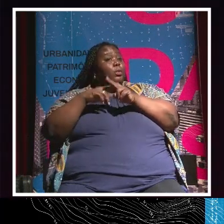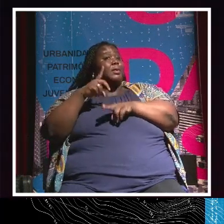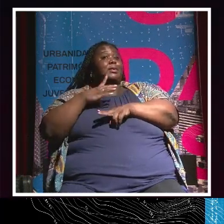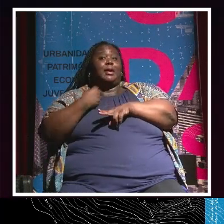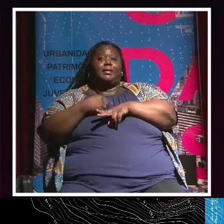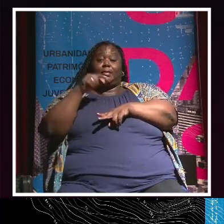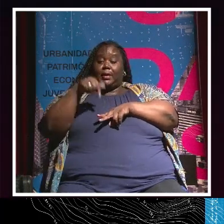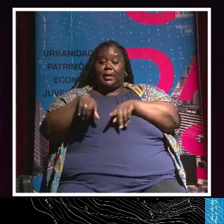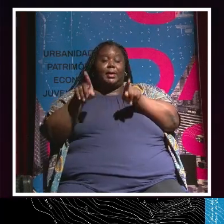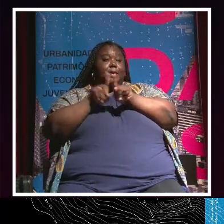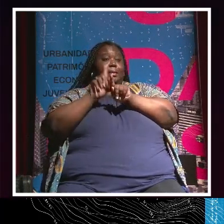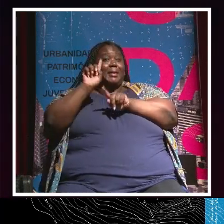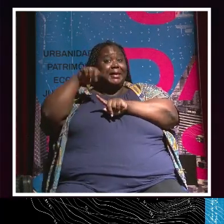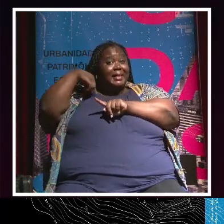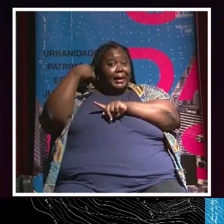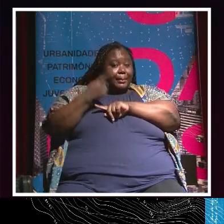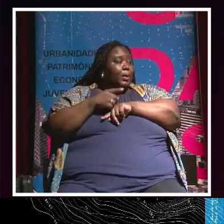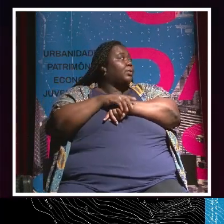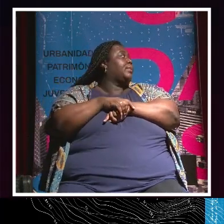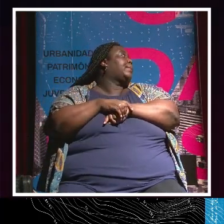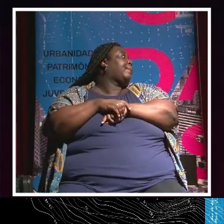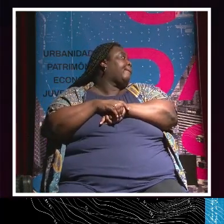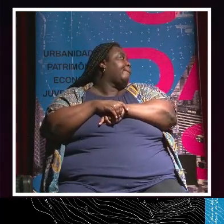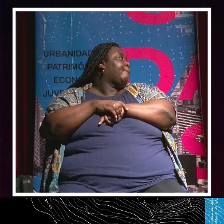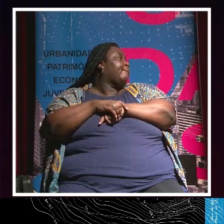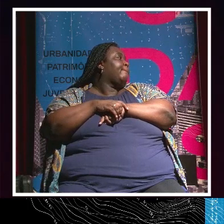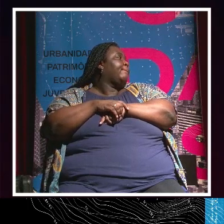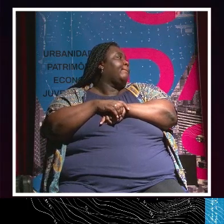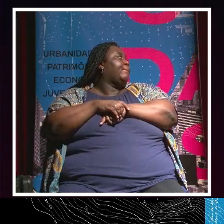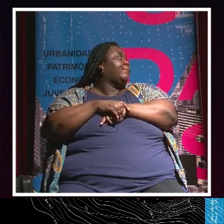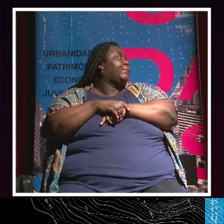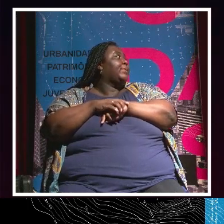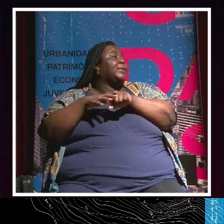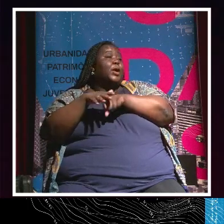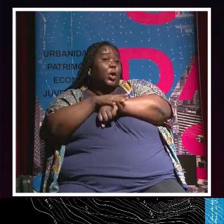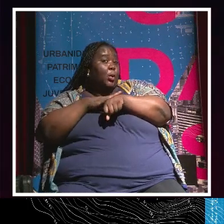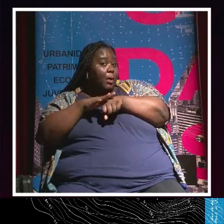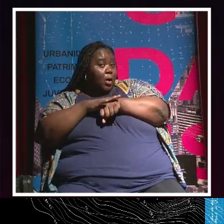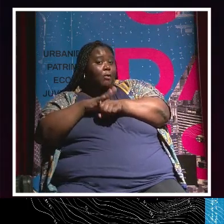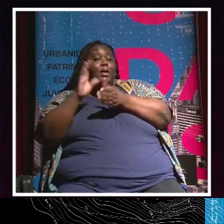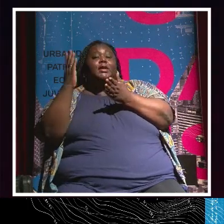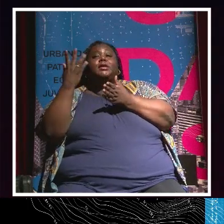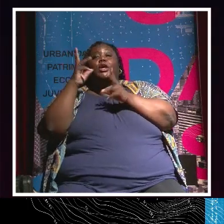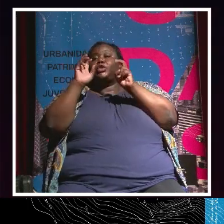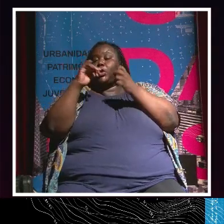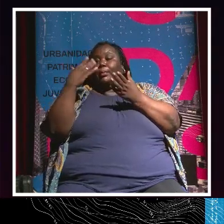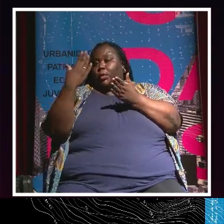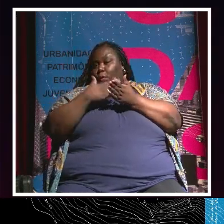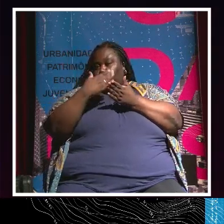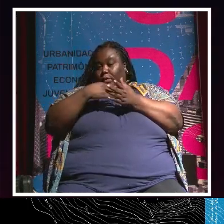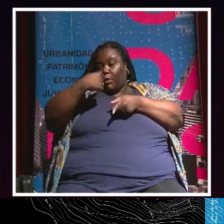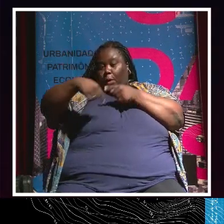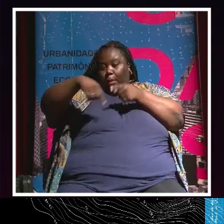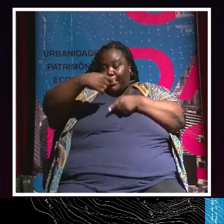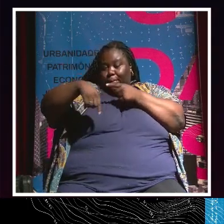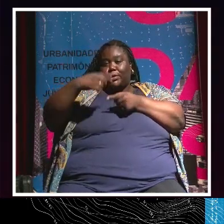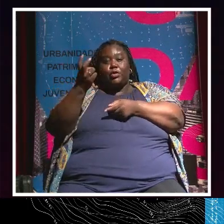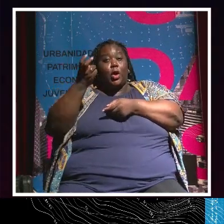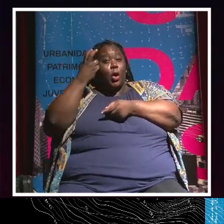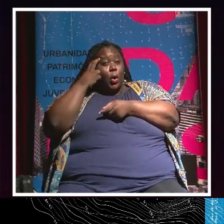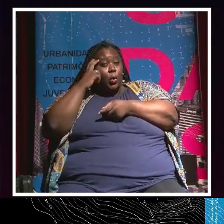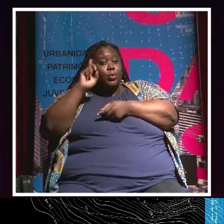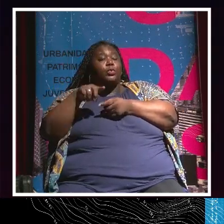também, logo após, um bate-papo sobre o livro Política Cultural Fundamentos, com o autor, que é